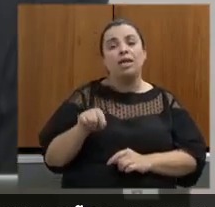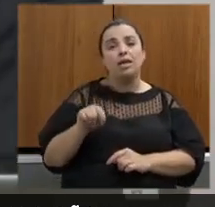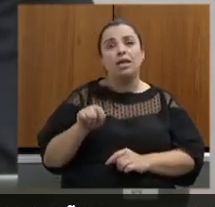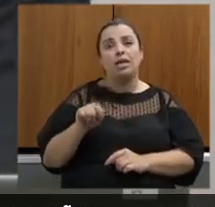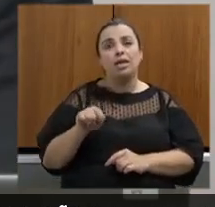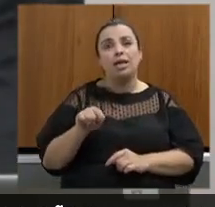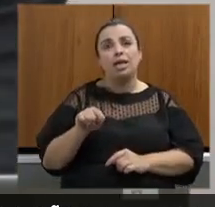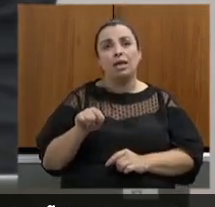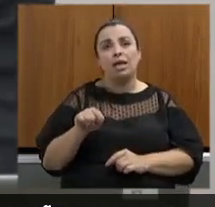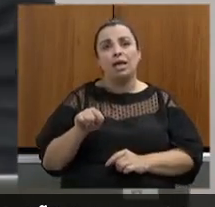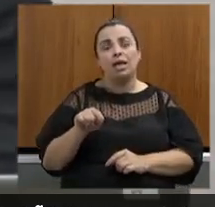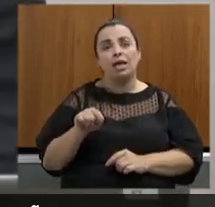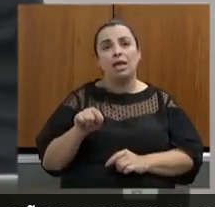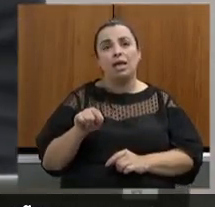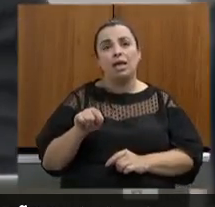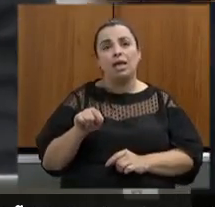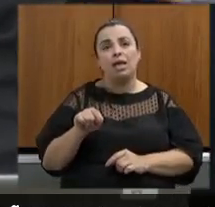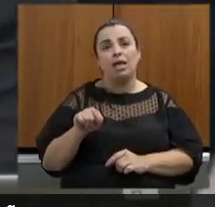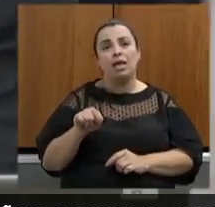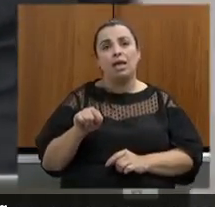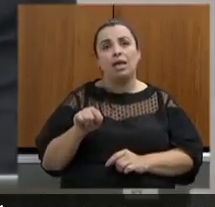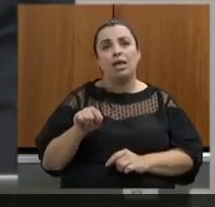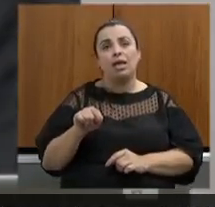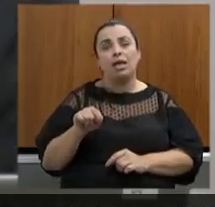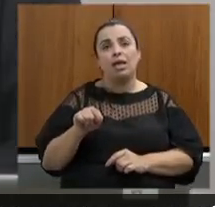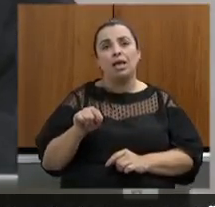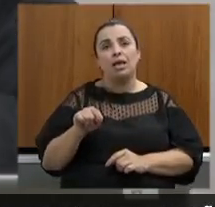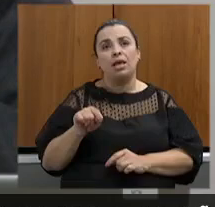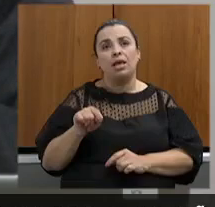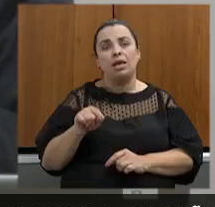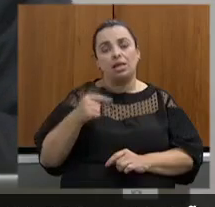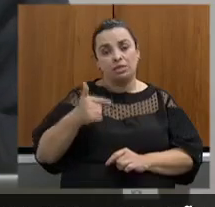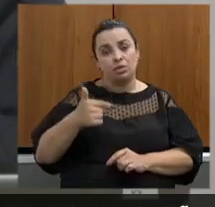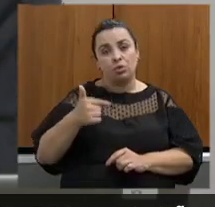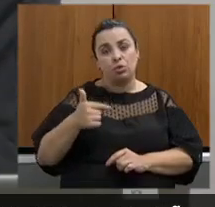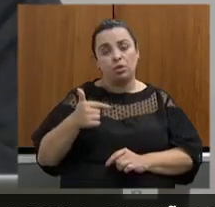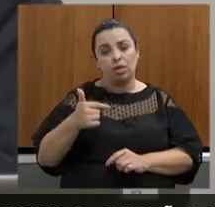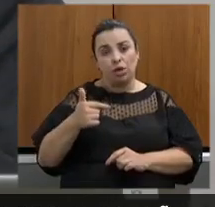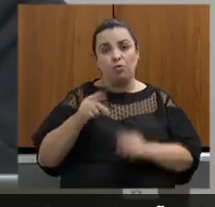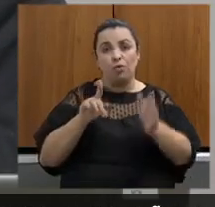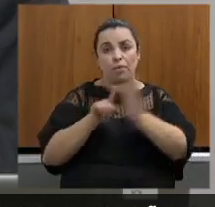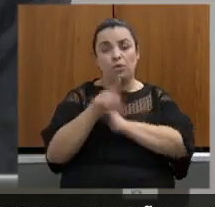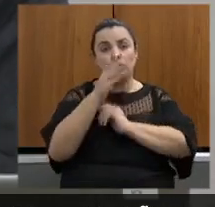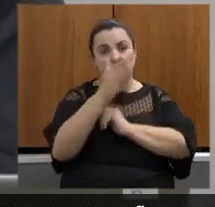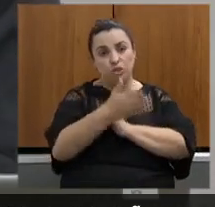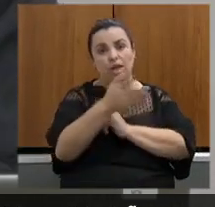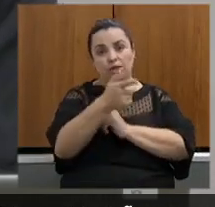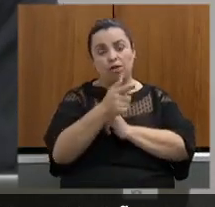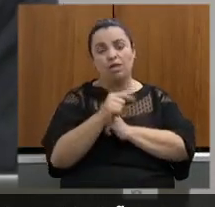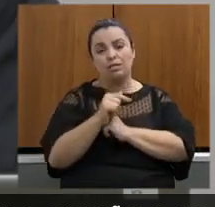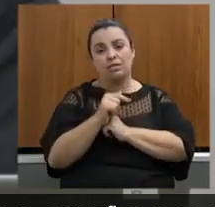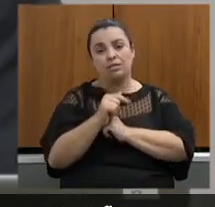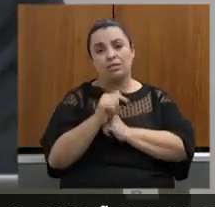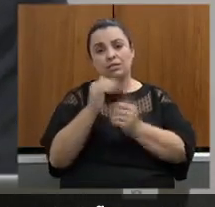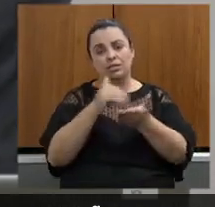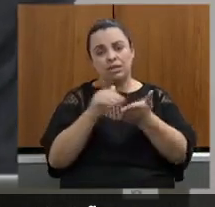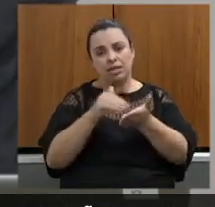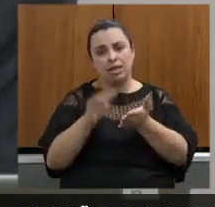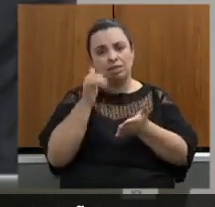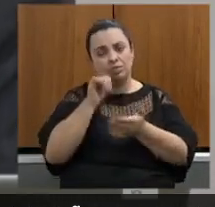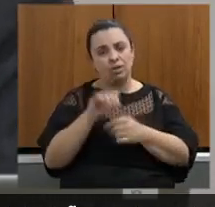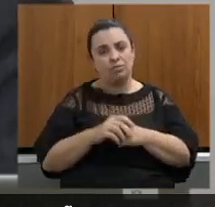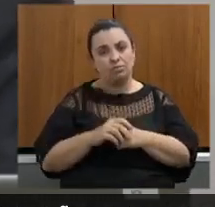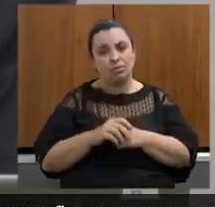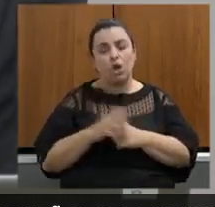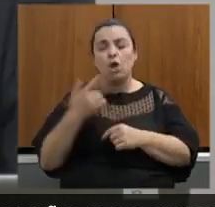comerciária pela segunda dirigindo aqui a Luísa Barreto secretária nós fizemos